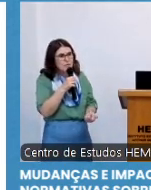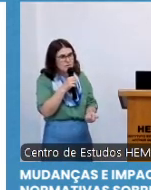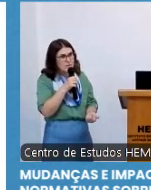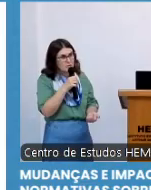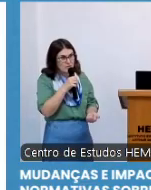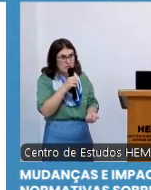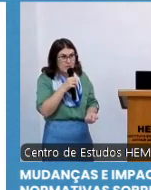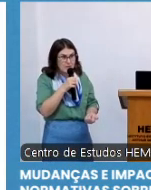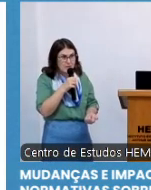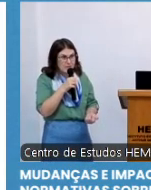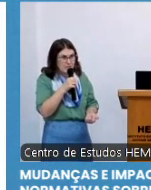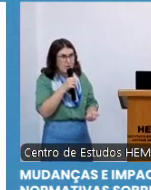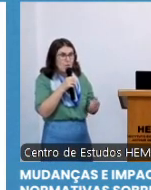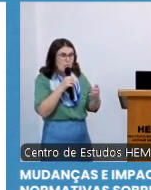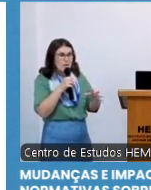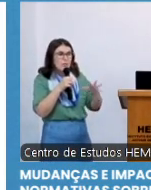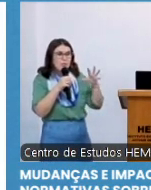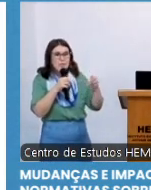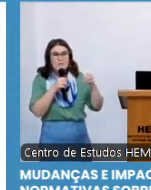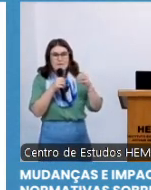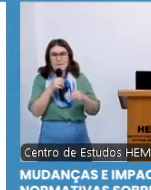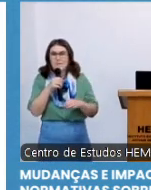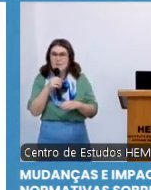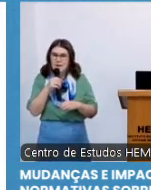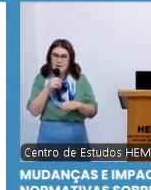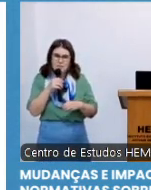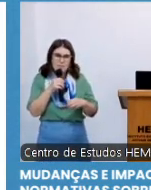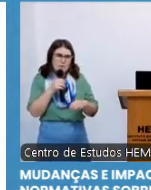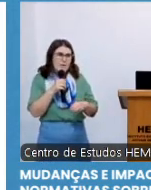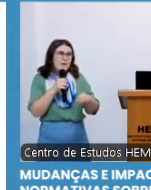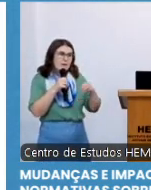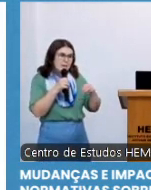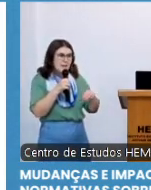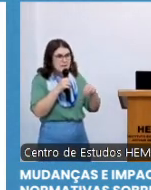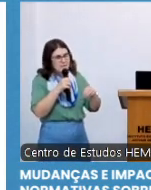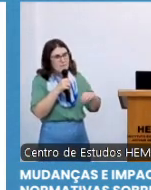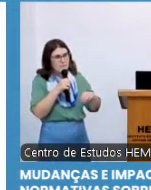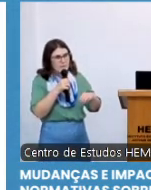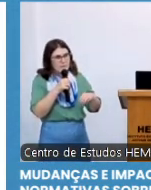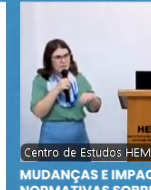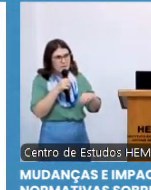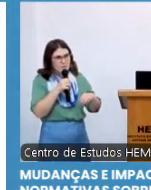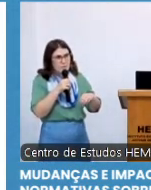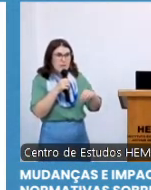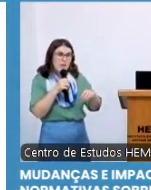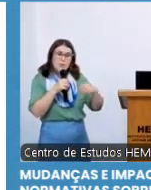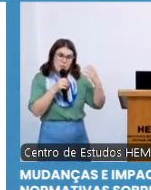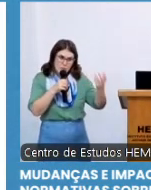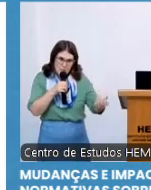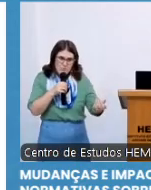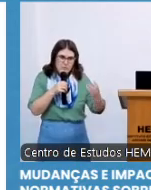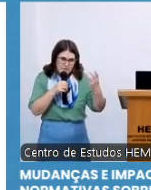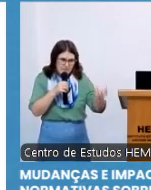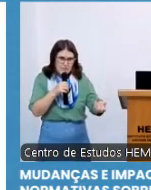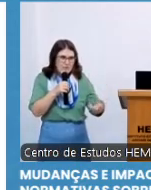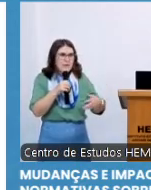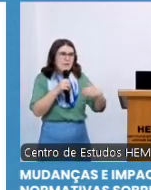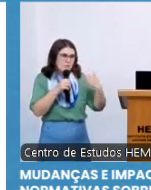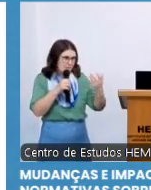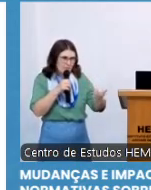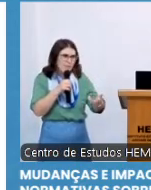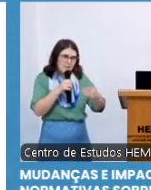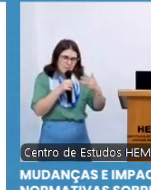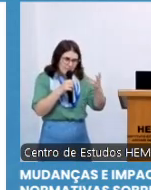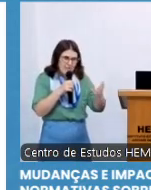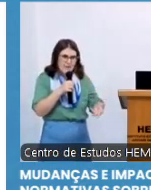treinamento em boas práticas clínicas, porque tudo está centrado nesse padrão, que é muito bom para os ensaios